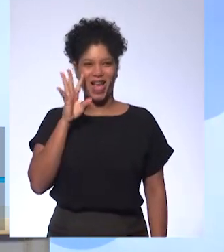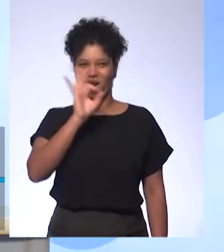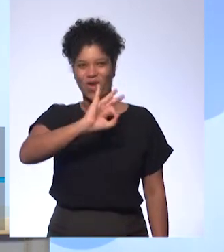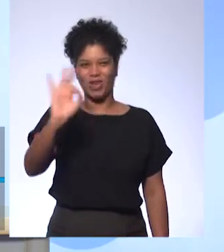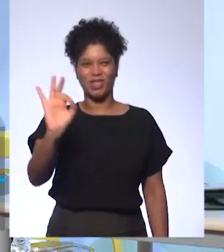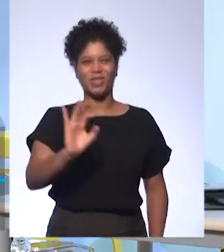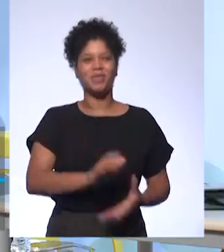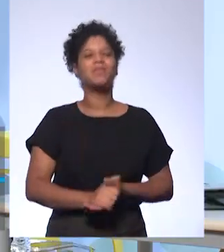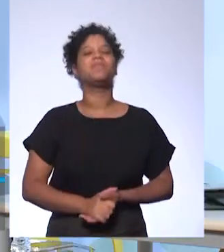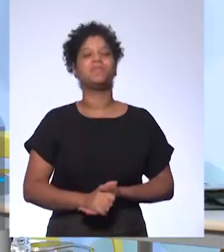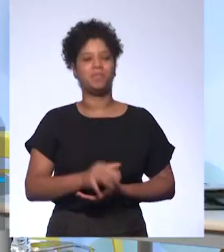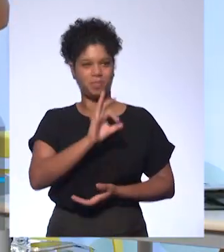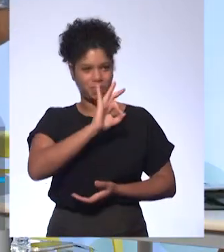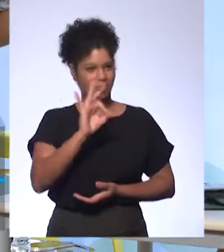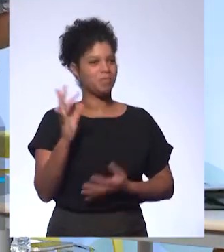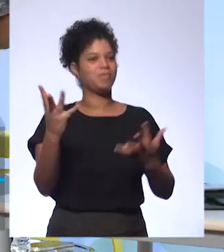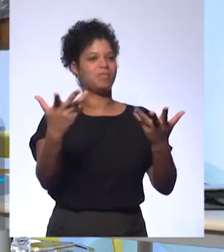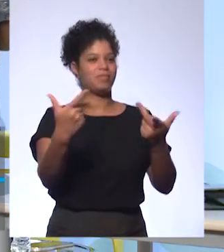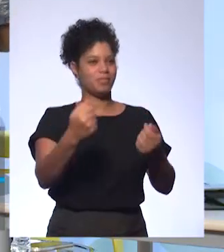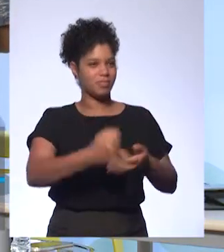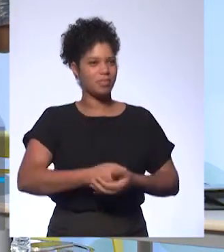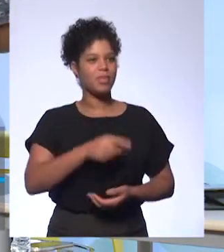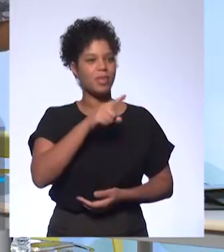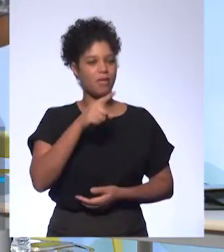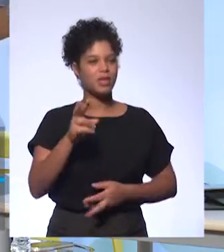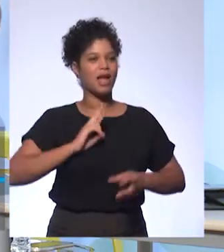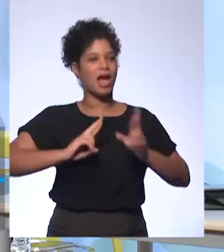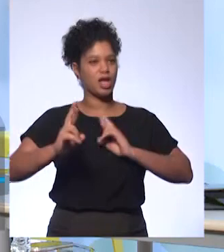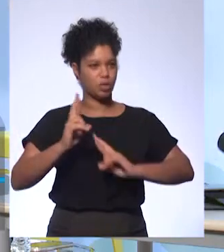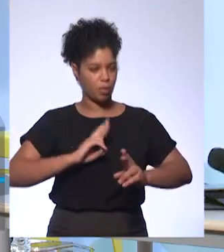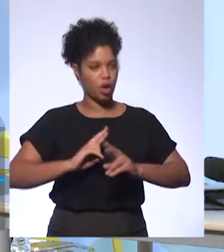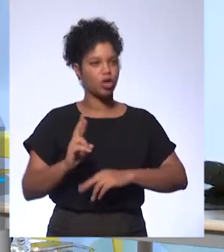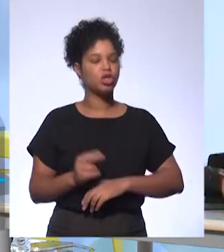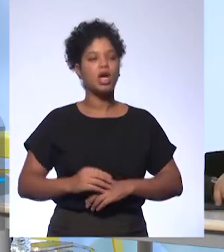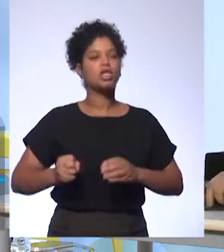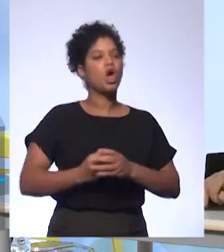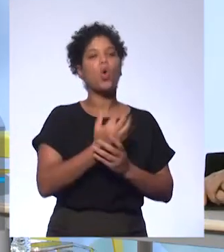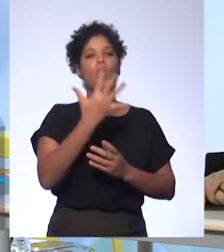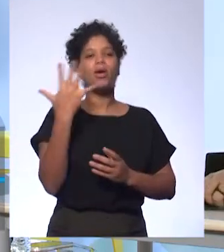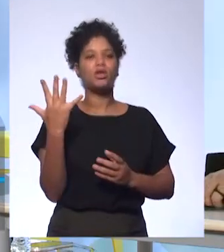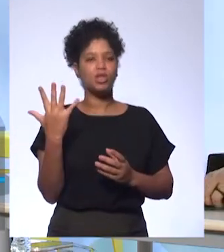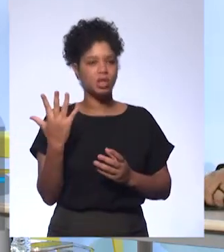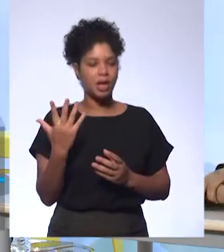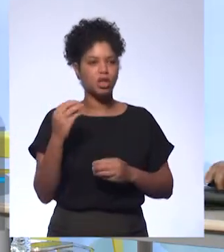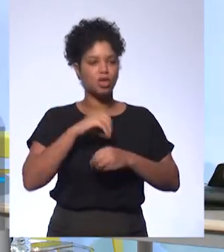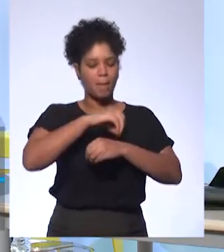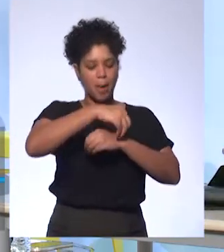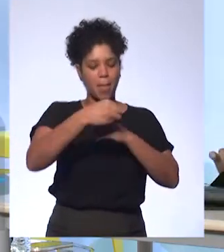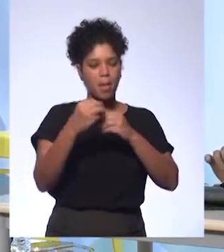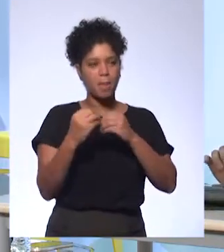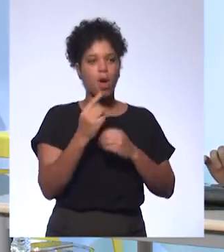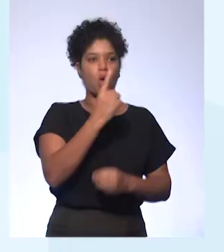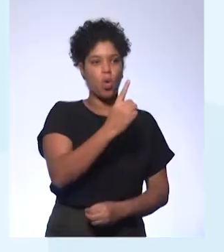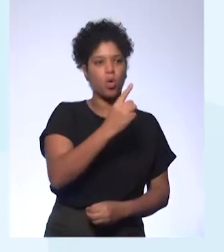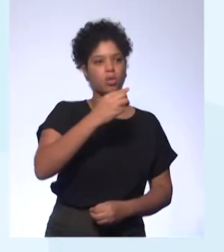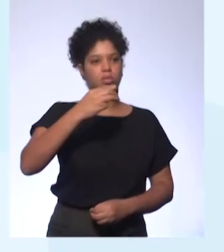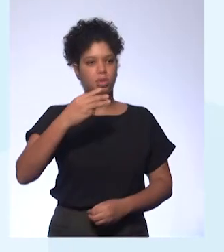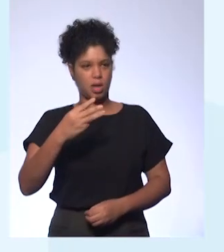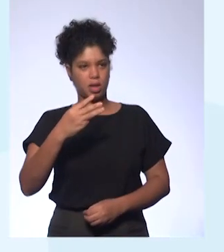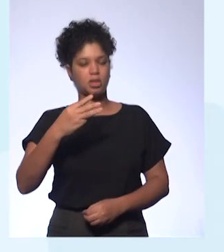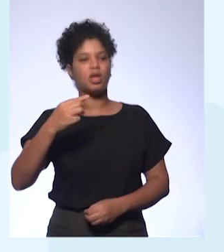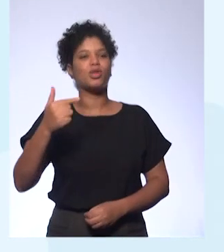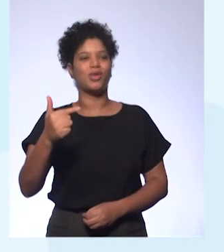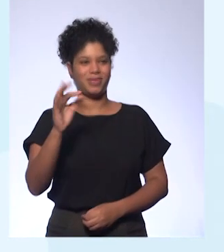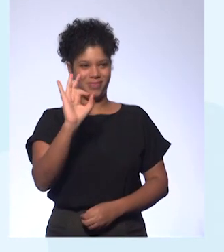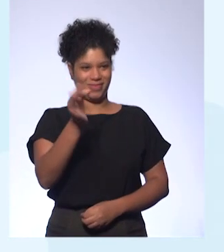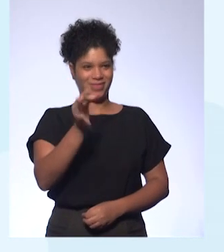professor? Muito bem. Quem respondeu aí, né? Número de partículas, 1, 3 e 2, né? Acertaram